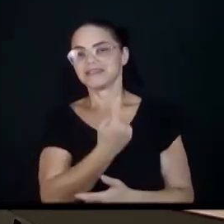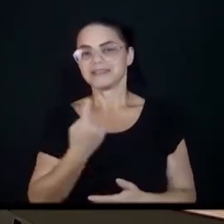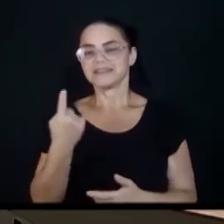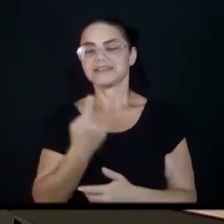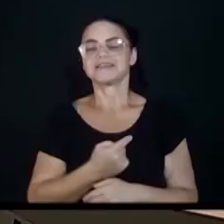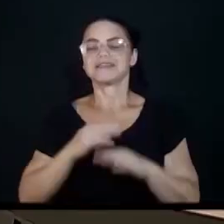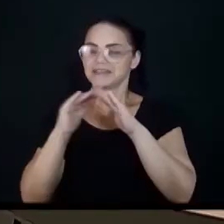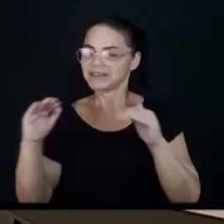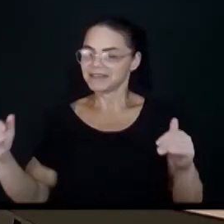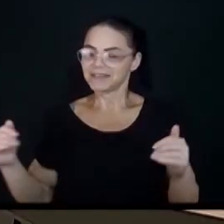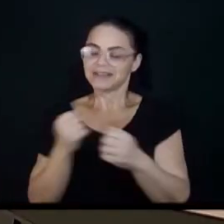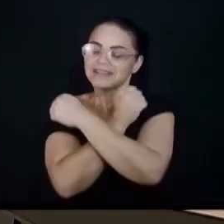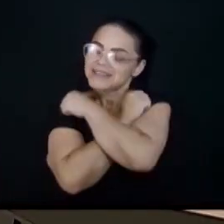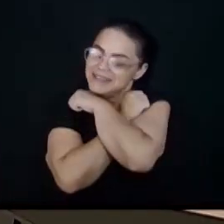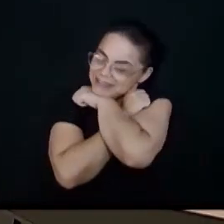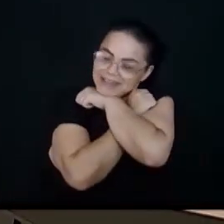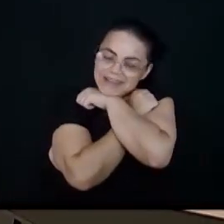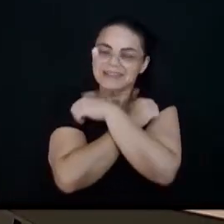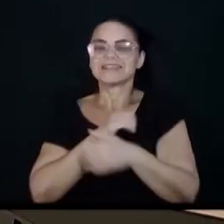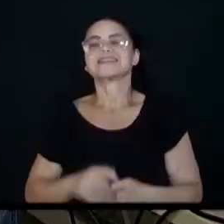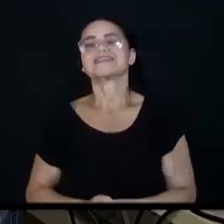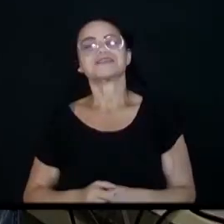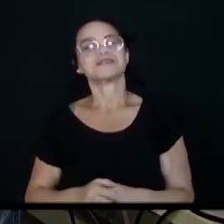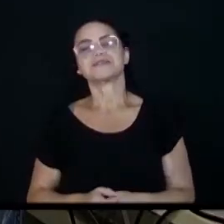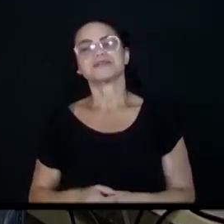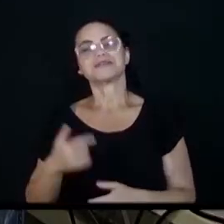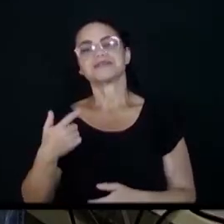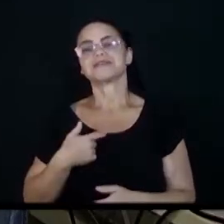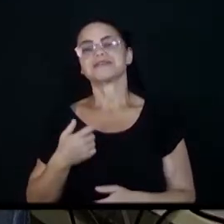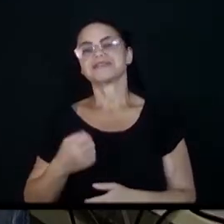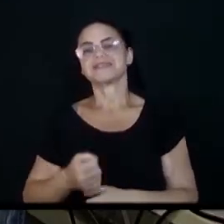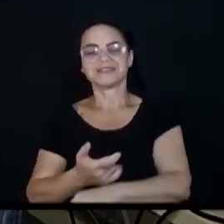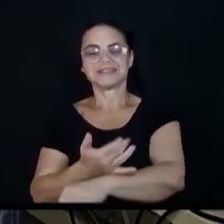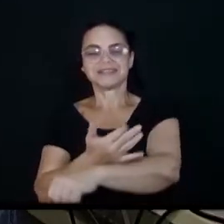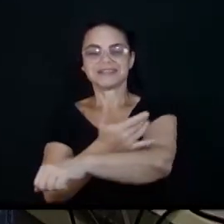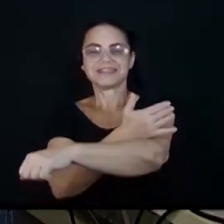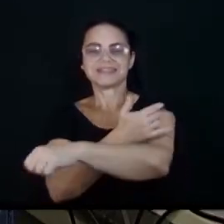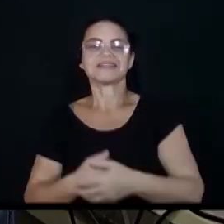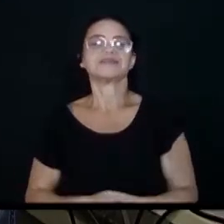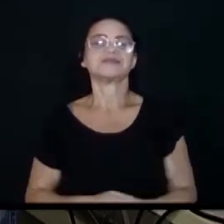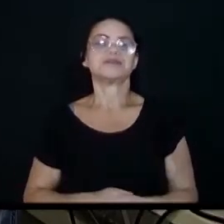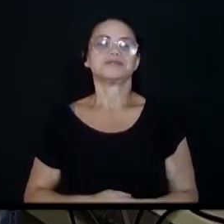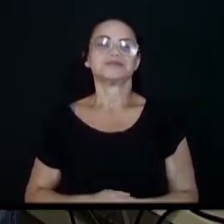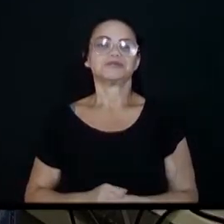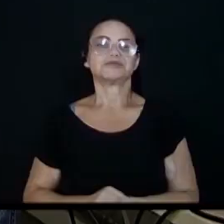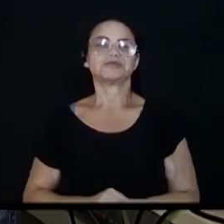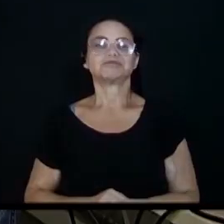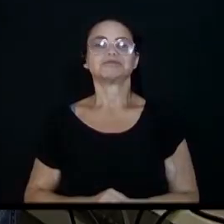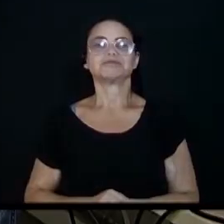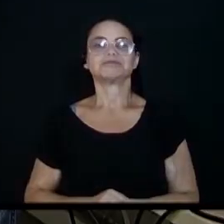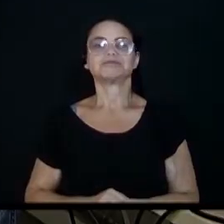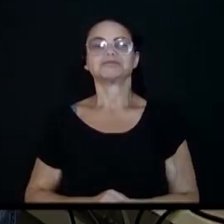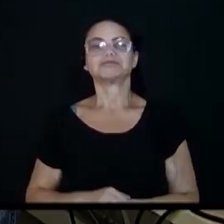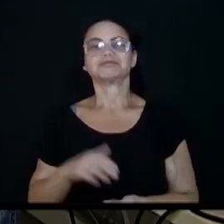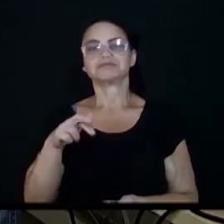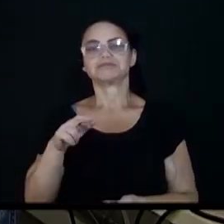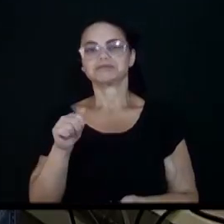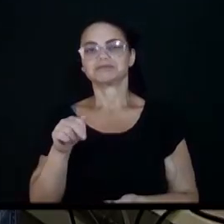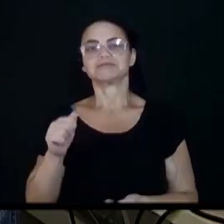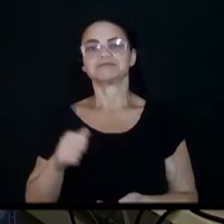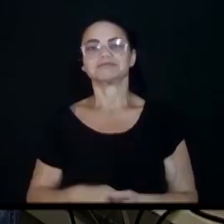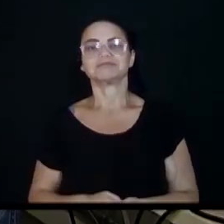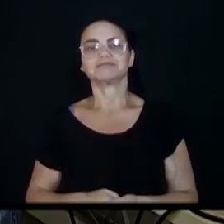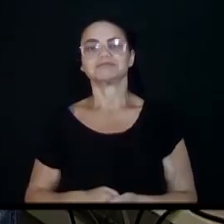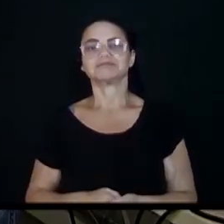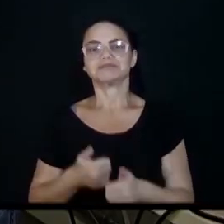é algo que é muito emocionante. Marina, olha só, a gente vai acompanhar